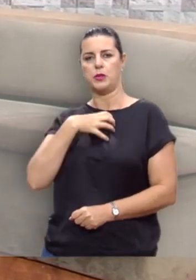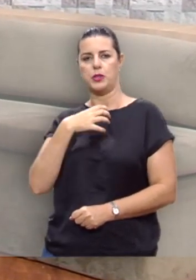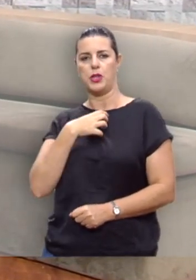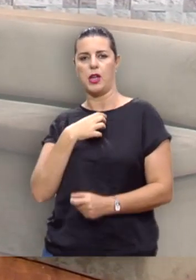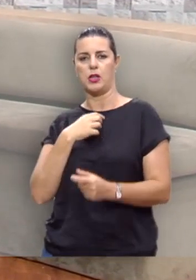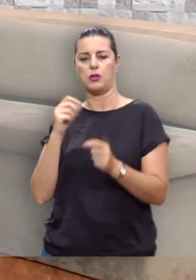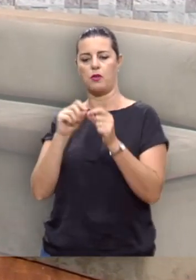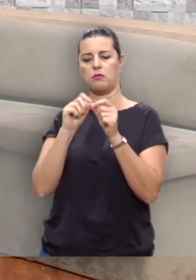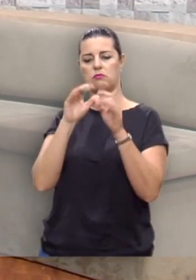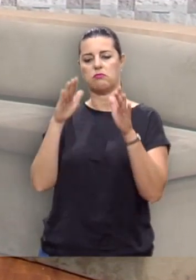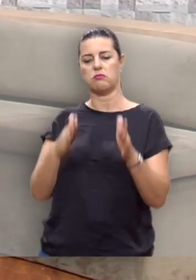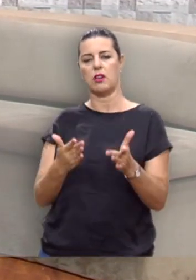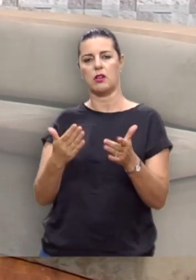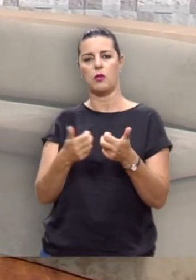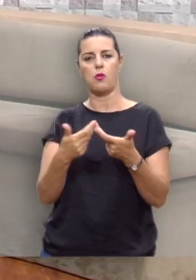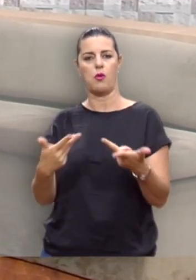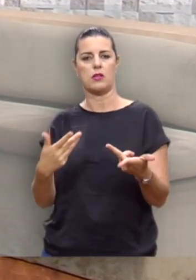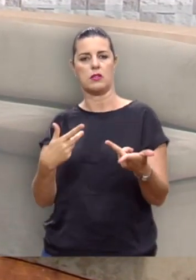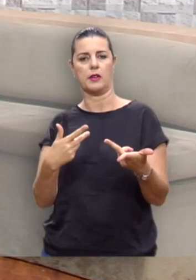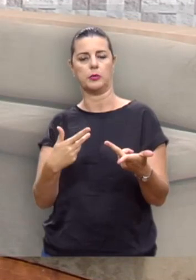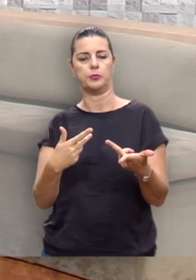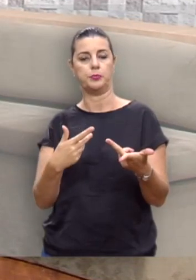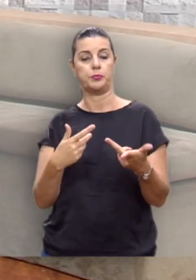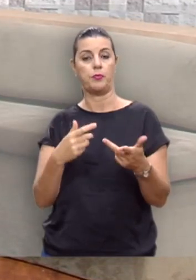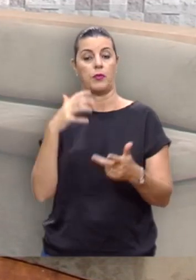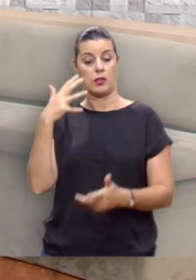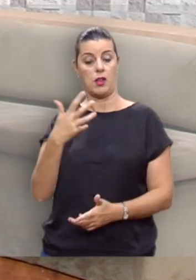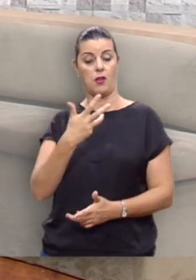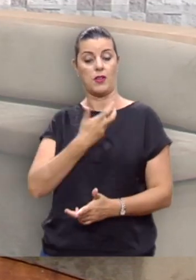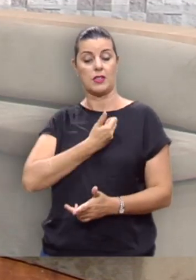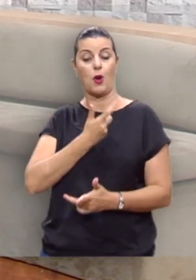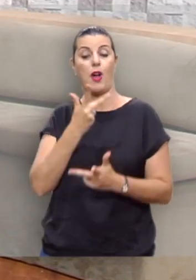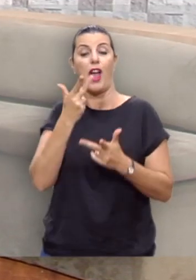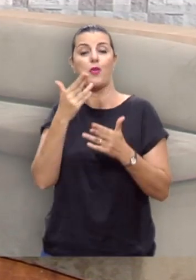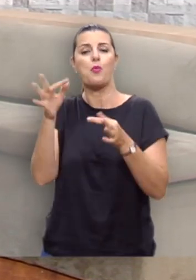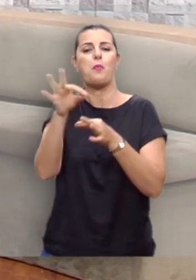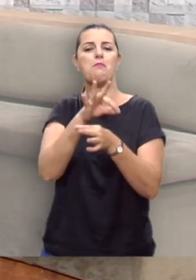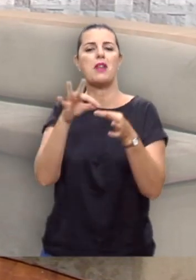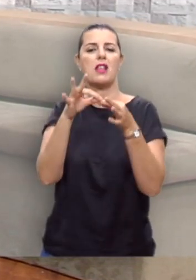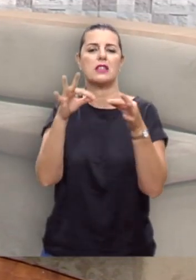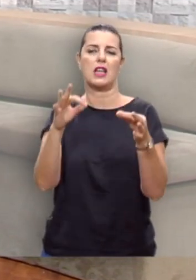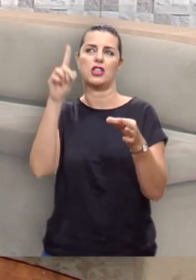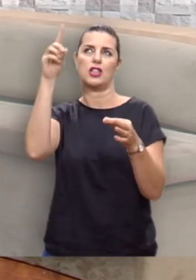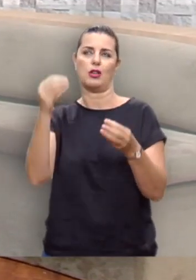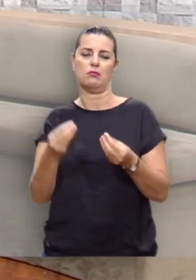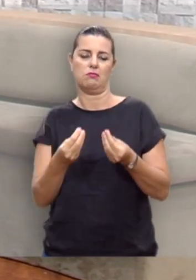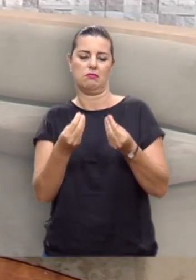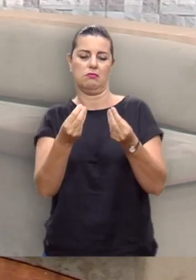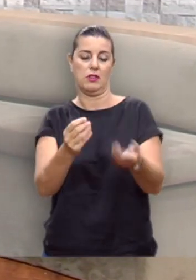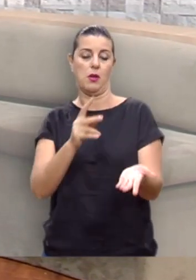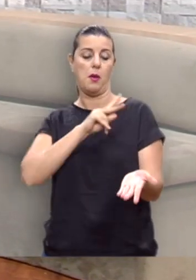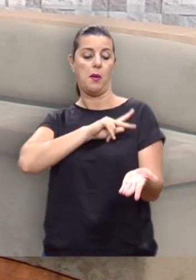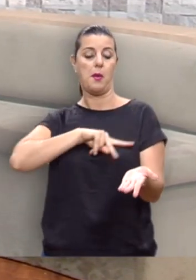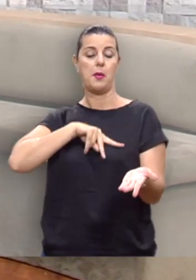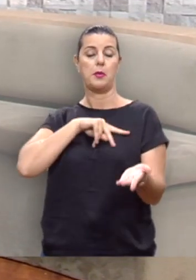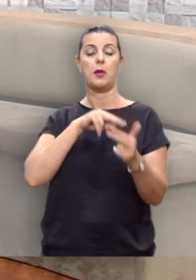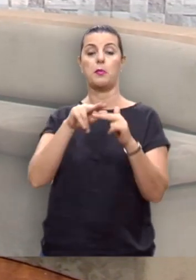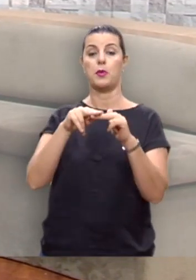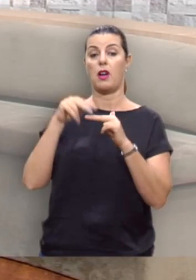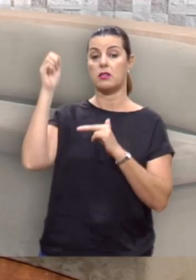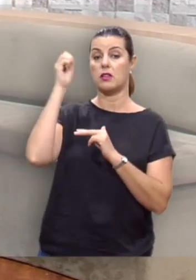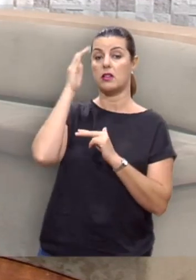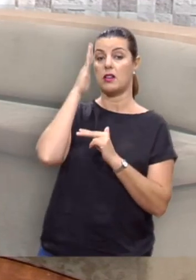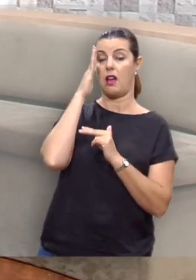suas realizações pessoais. A salvação é um presente de Deus. Diz o apóstolo Paulo, pela graça